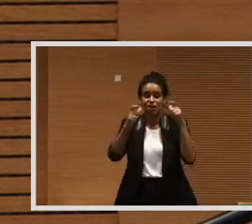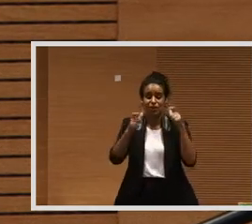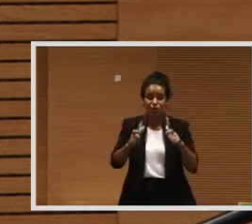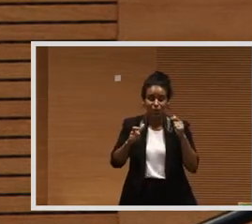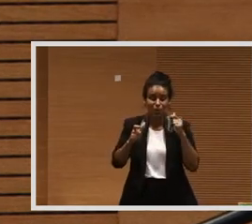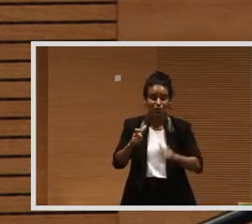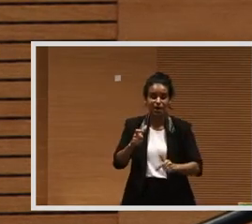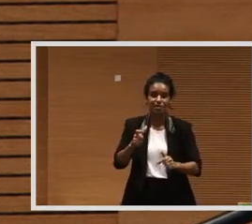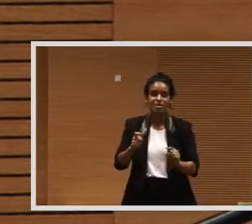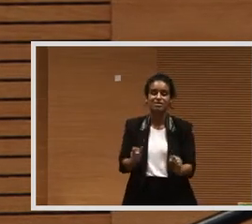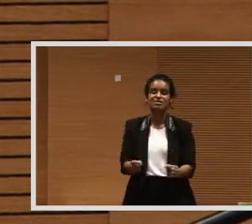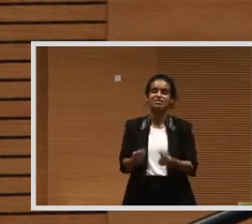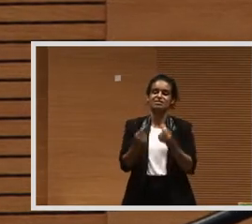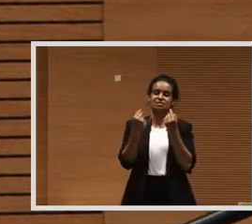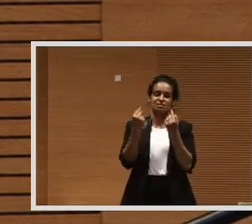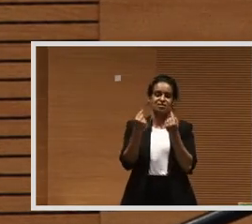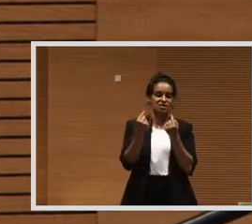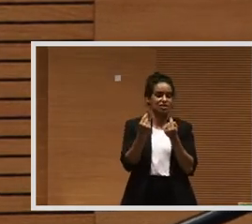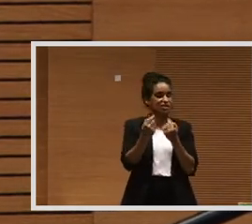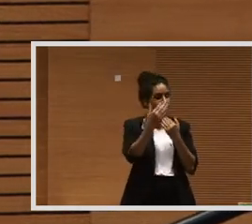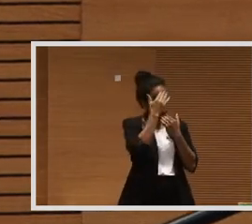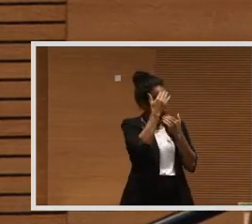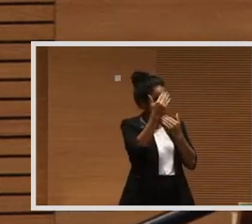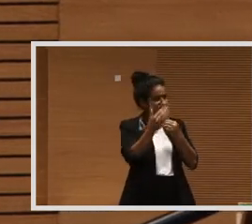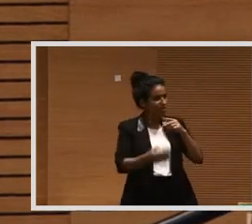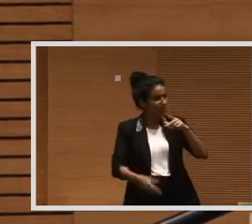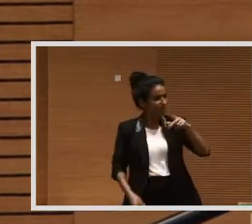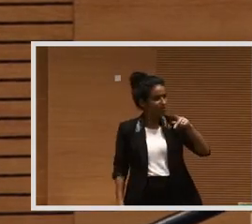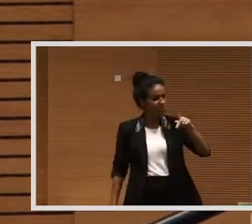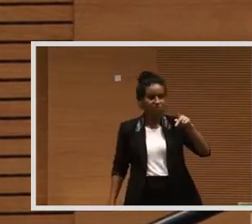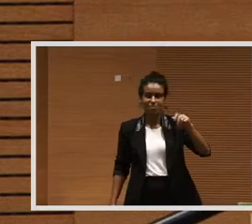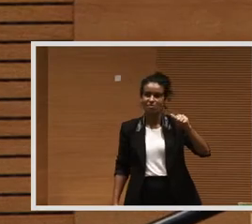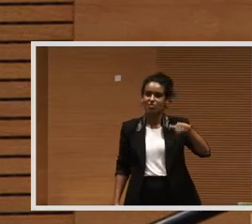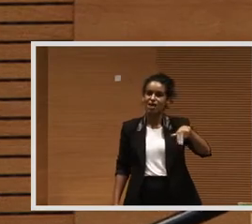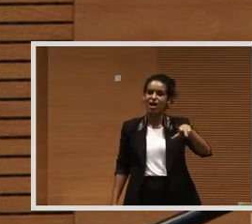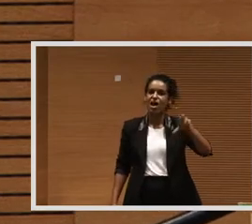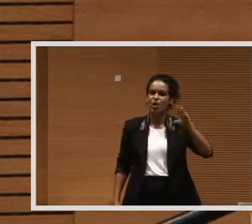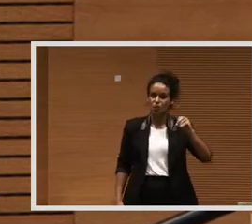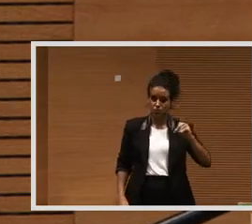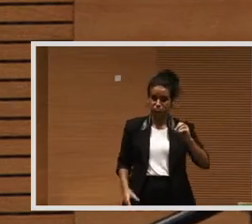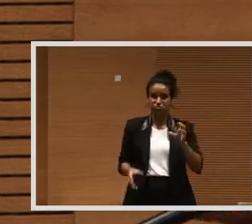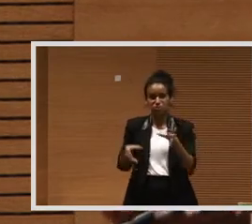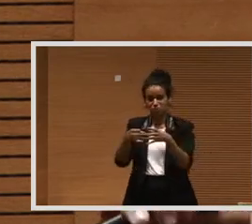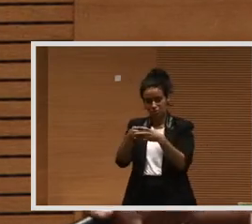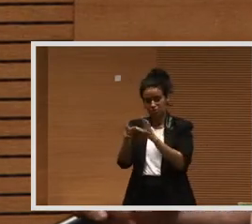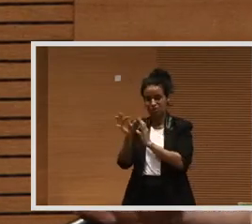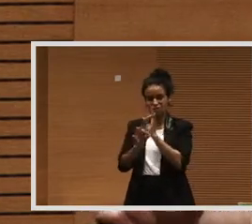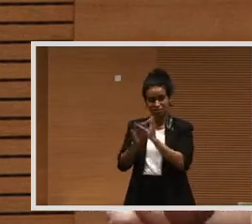comissão, muito obrigada pelo convite para a gente estar junto nessa hora.